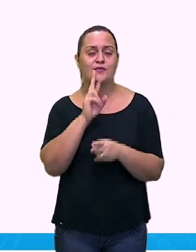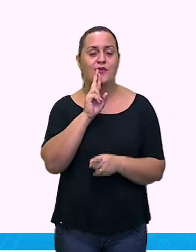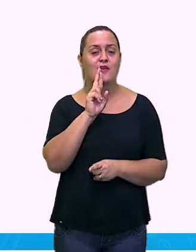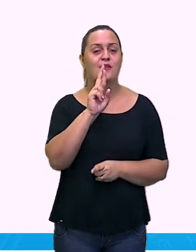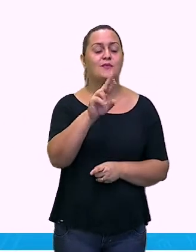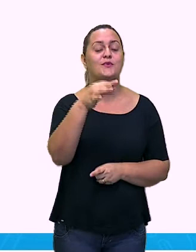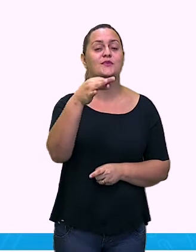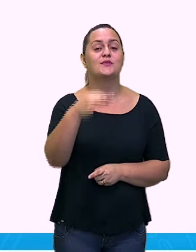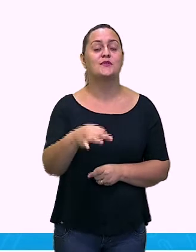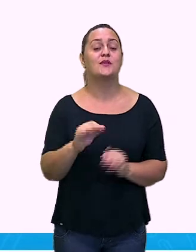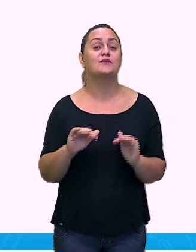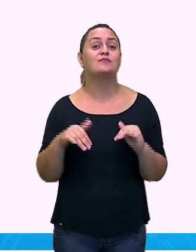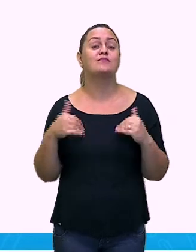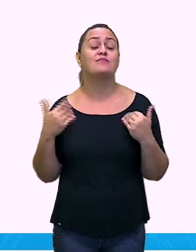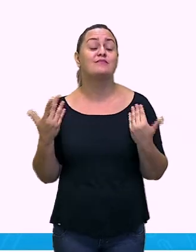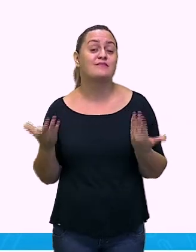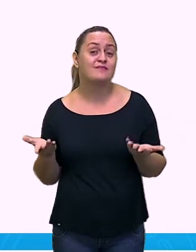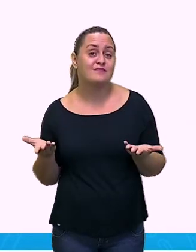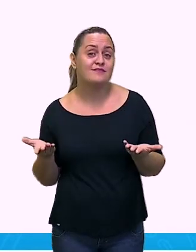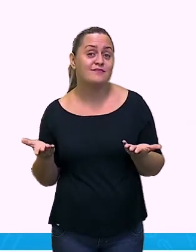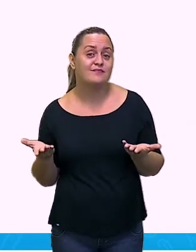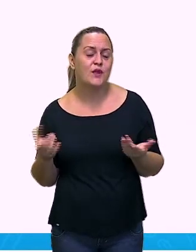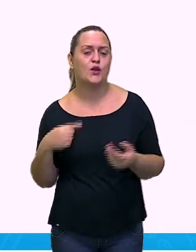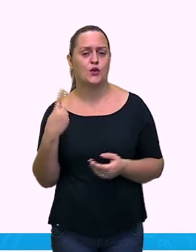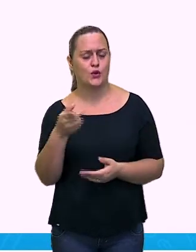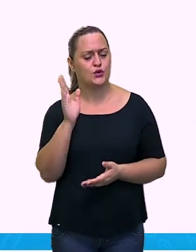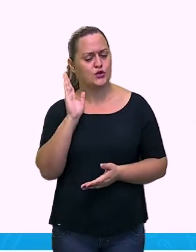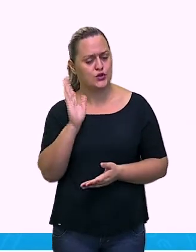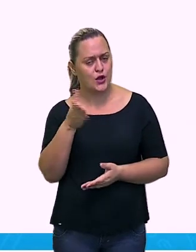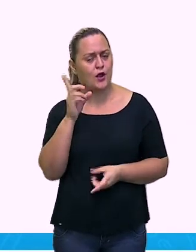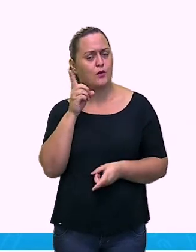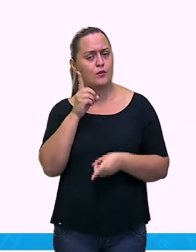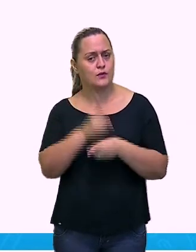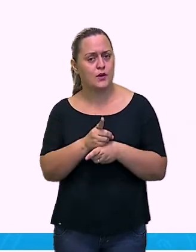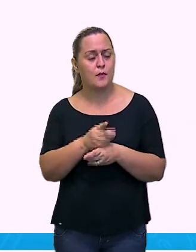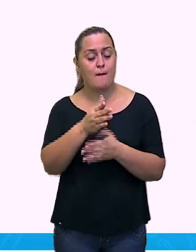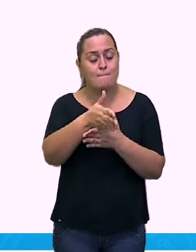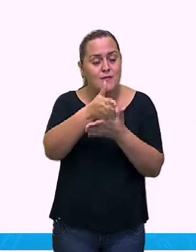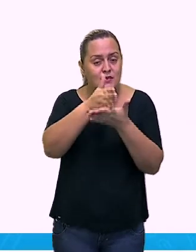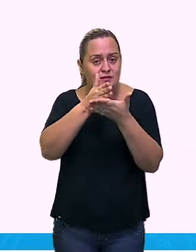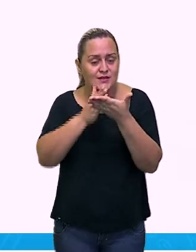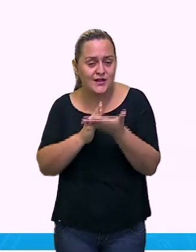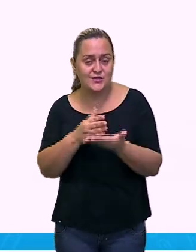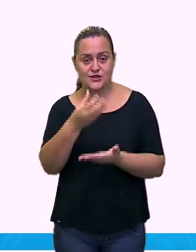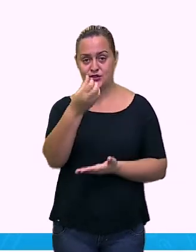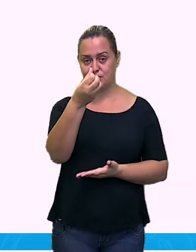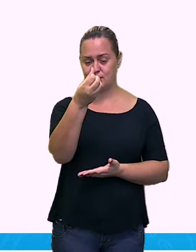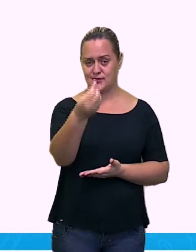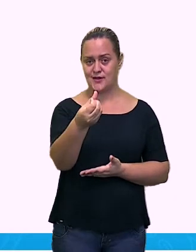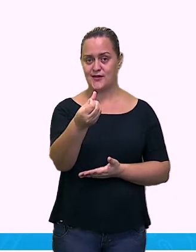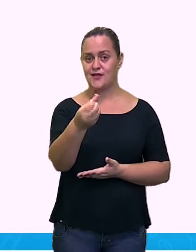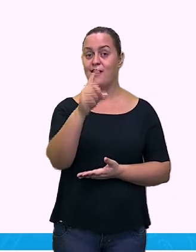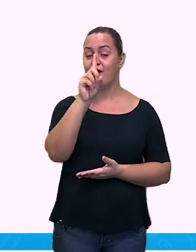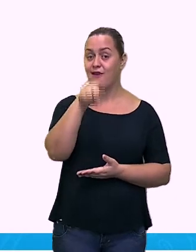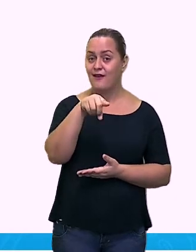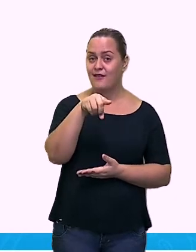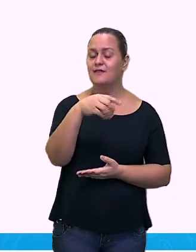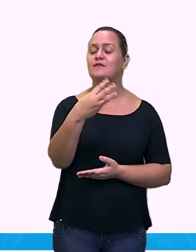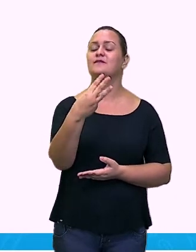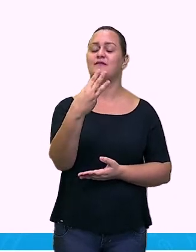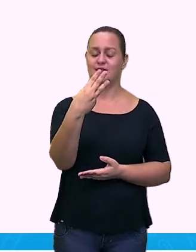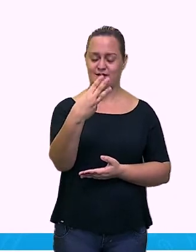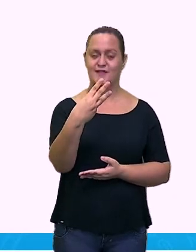correta Porque nós já achamos aqui que é a metade de seis sorvetes repartidos em dois deu